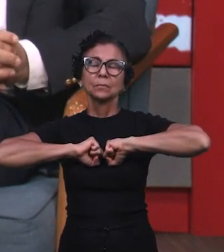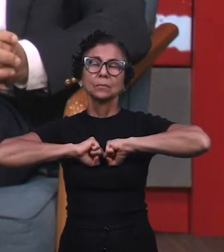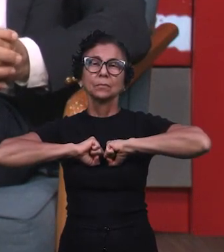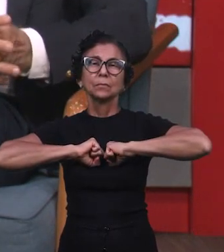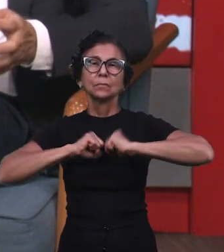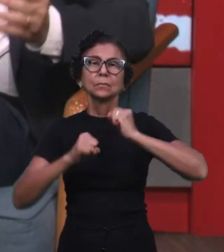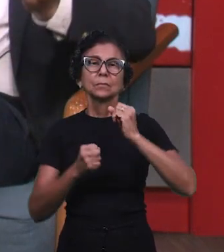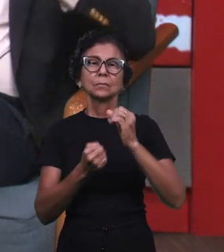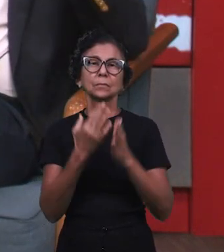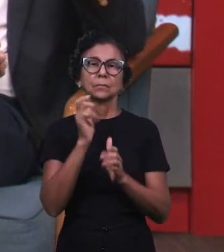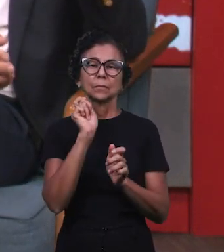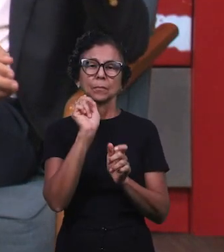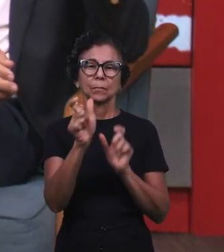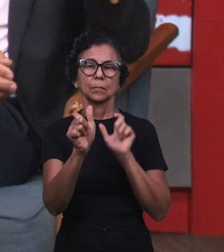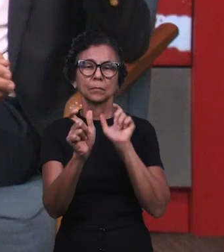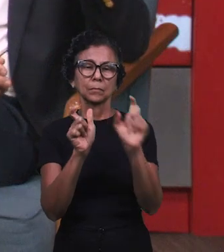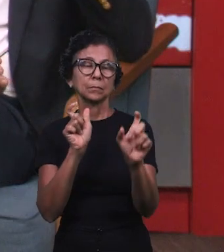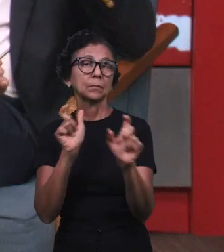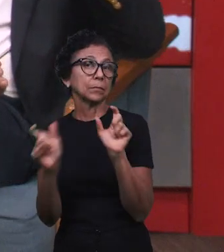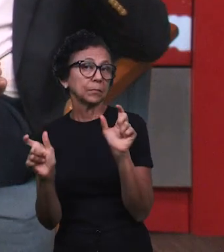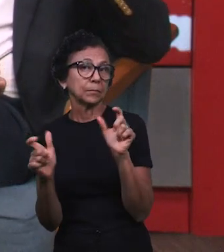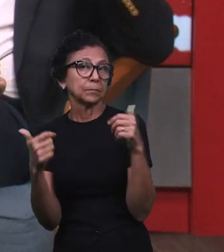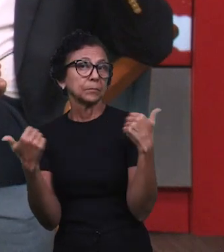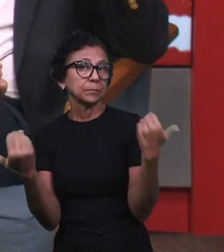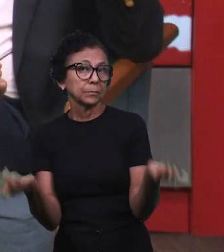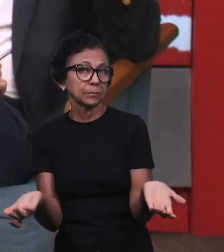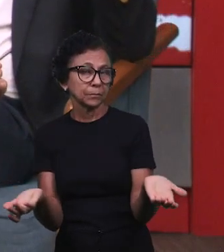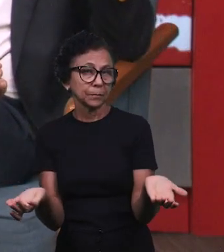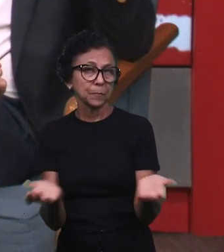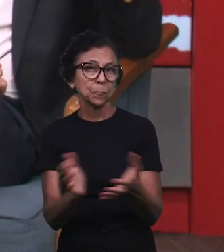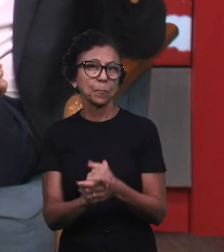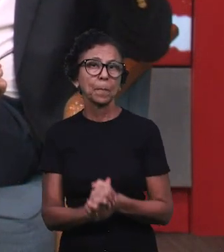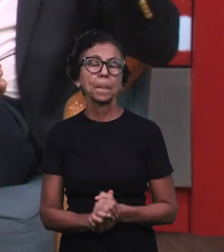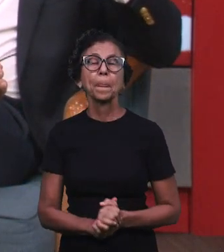palavras. Então qual o problema